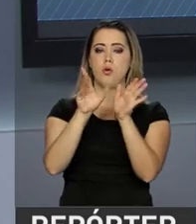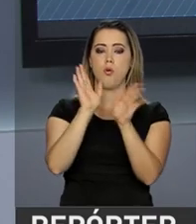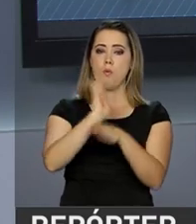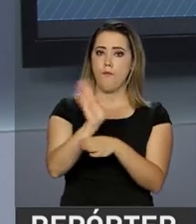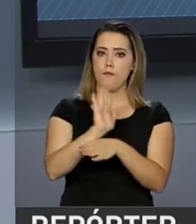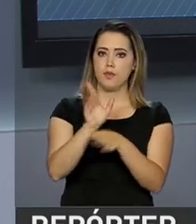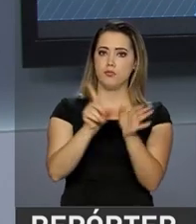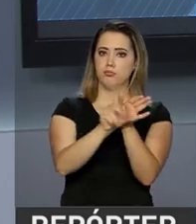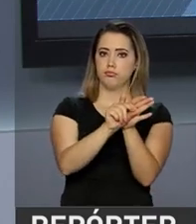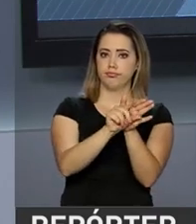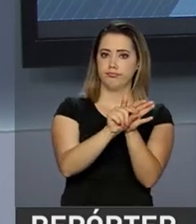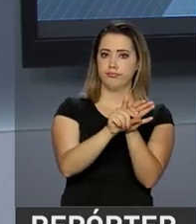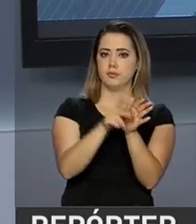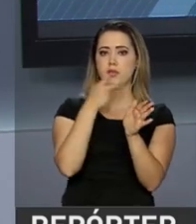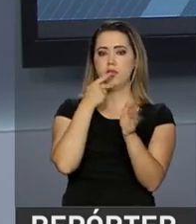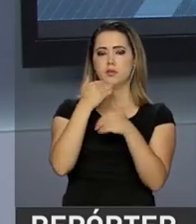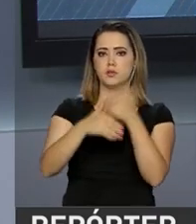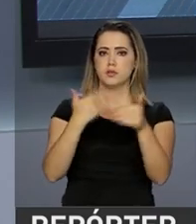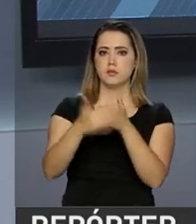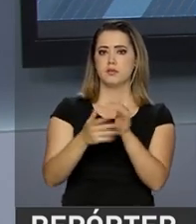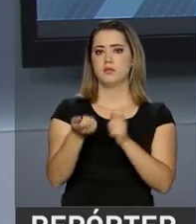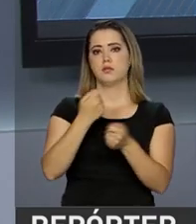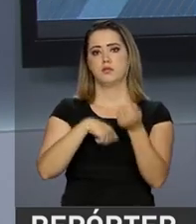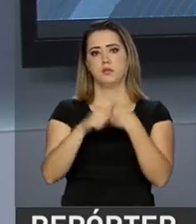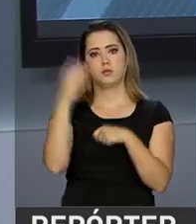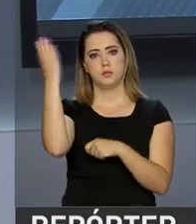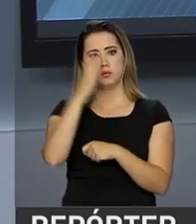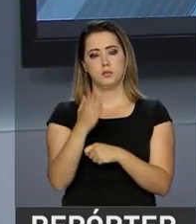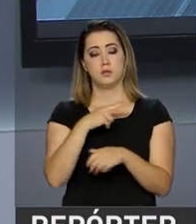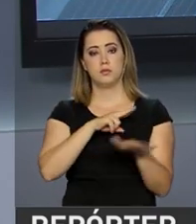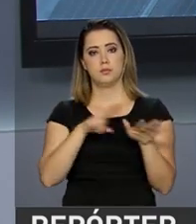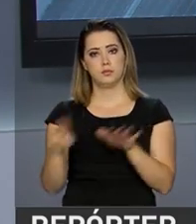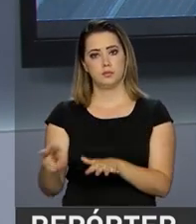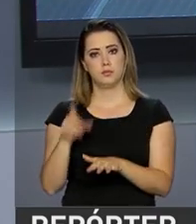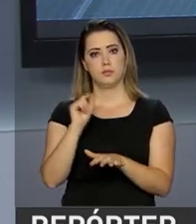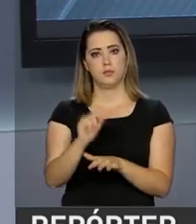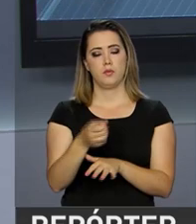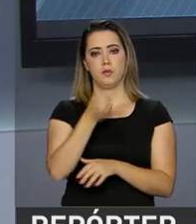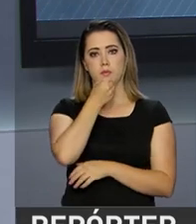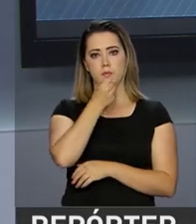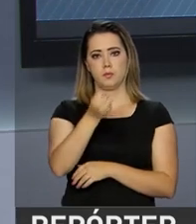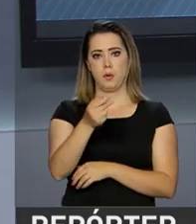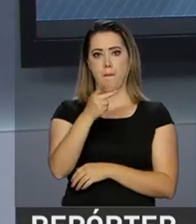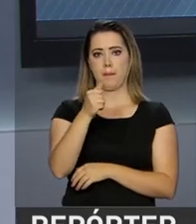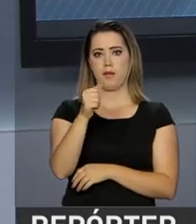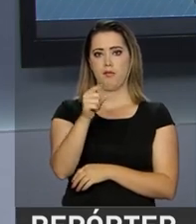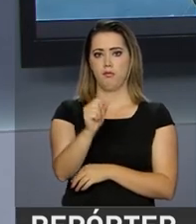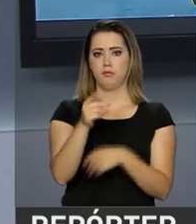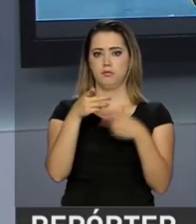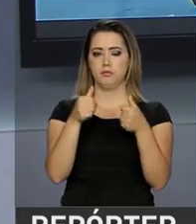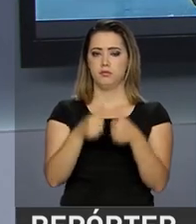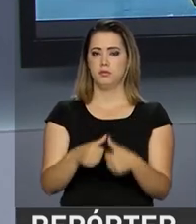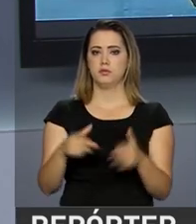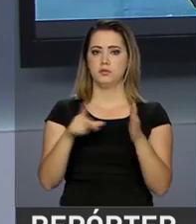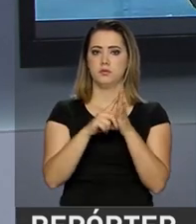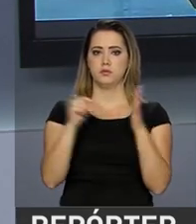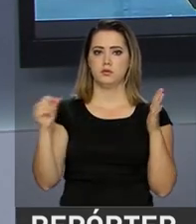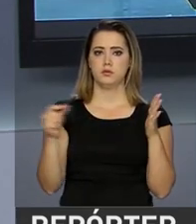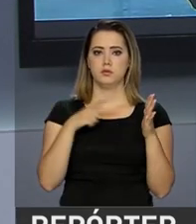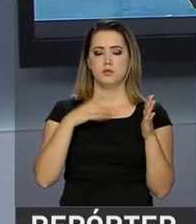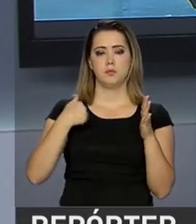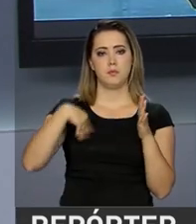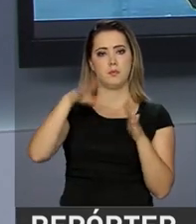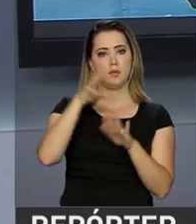redes sociais sobre avanços apresentados pela economia brasileira na última semana o repóter Paulo está no palácio do